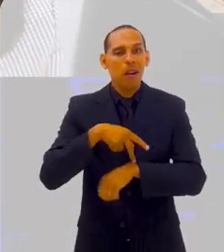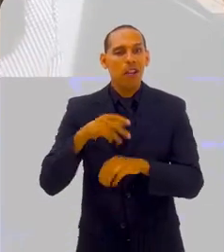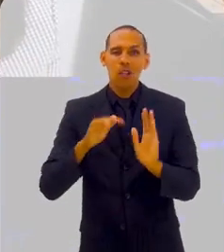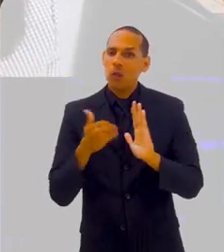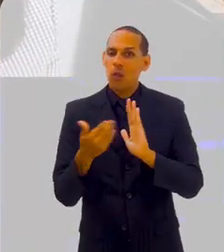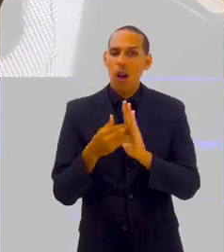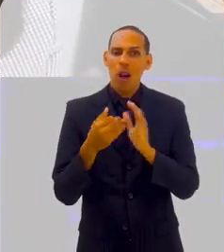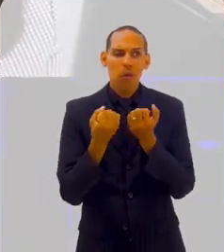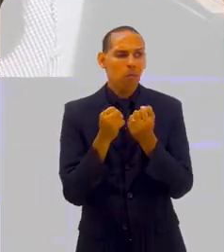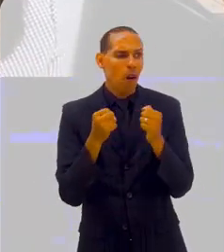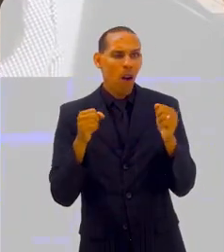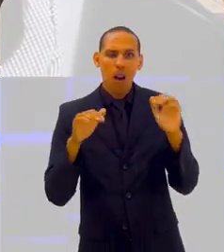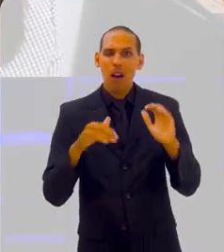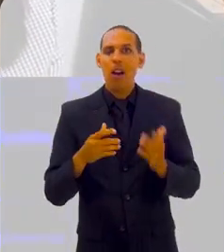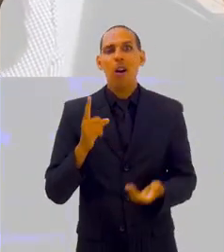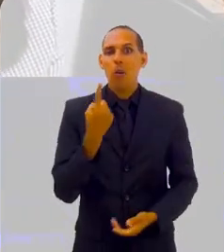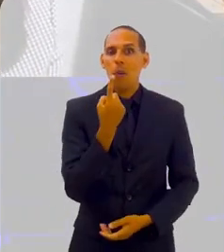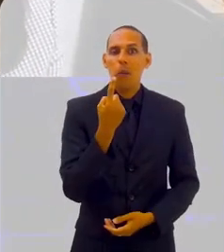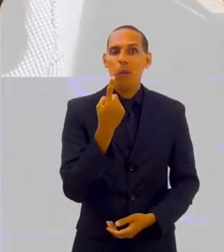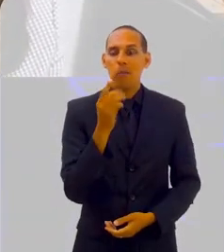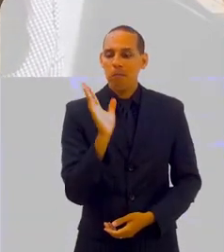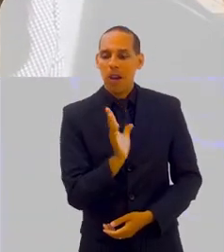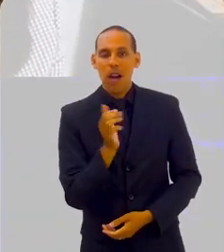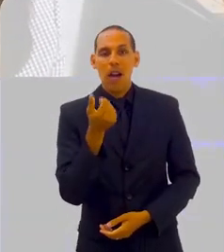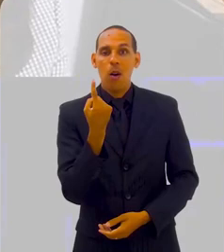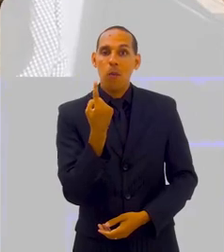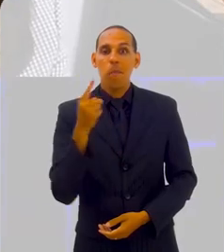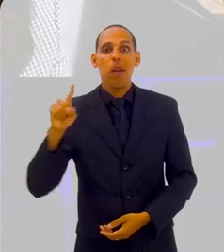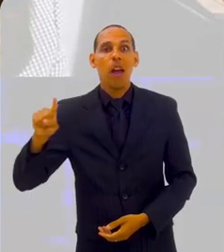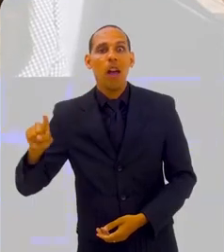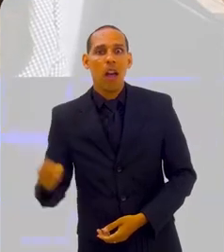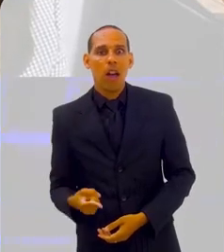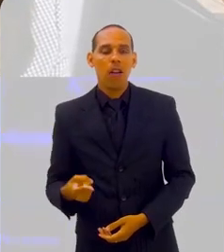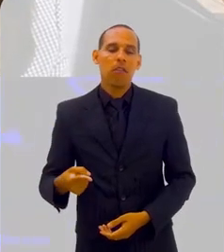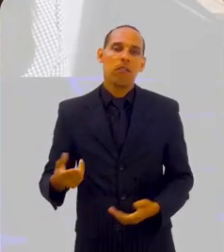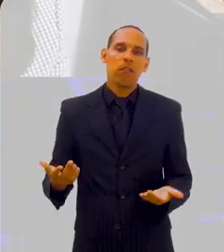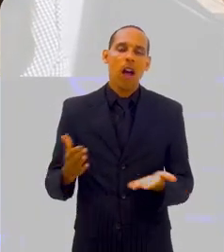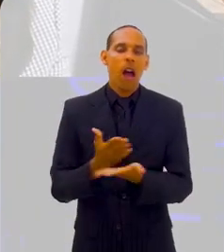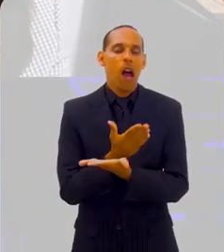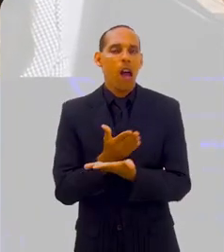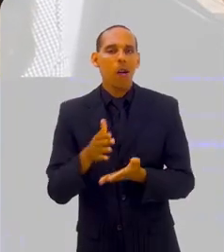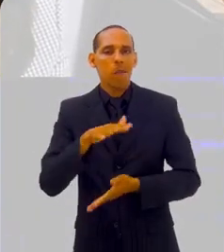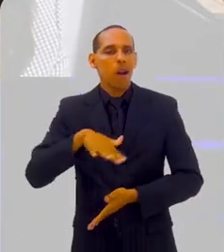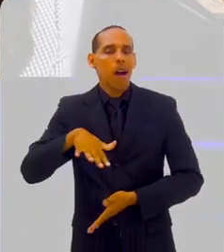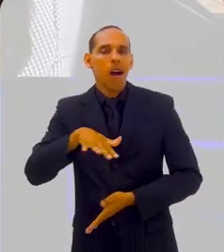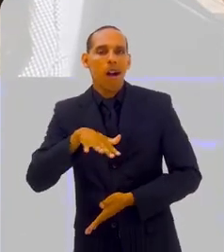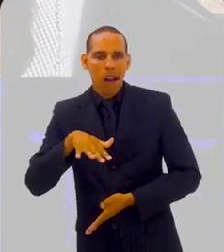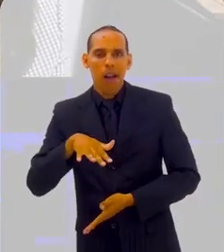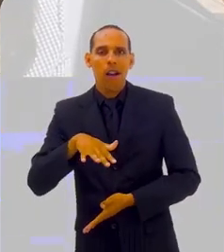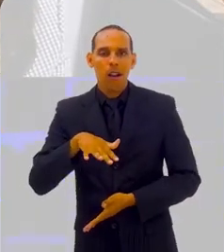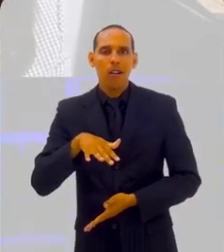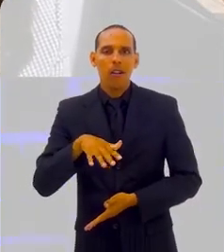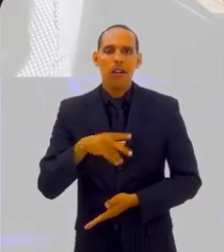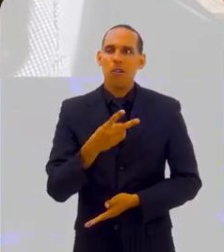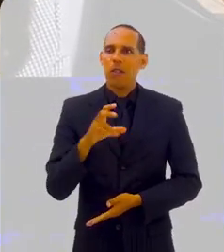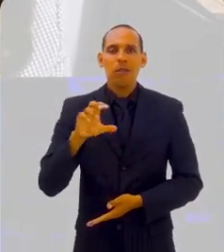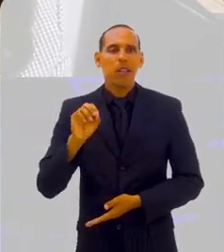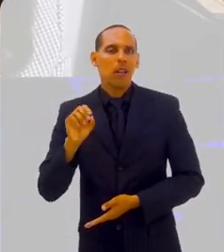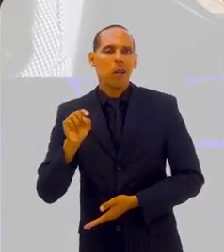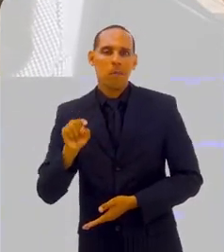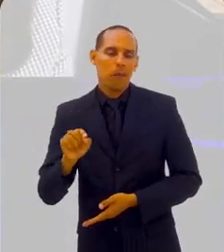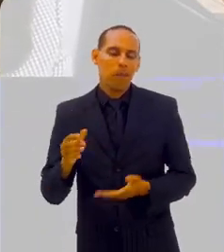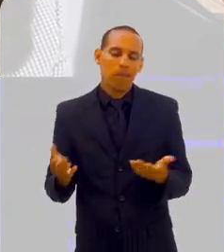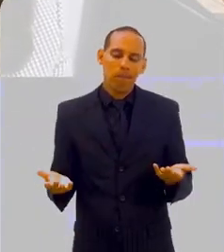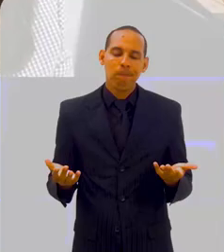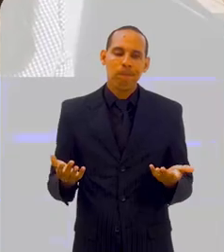país inteiro, o que você tem de melhor é 1 para 1 milhão. E em algumas áreas, 1 para 100 mil, 1 para 250 mil,